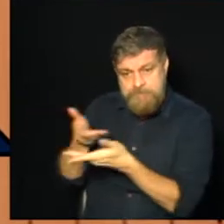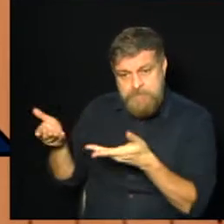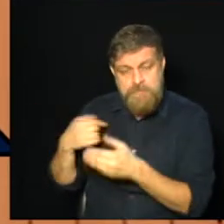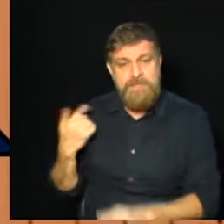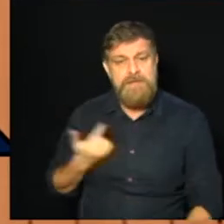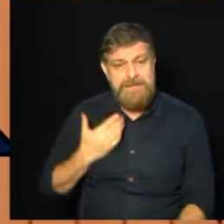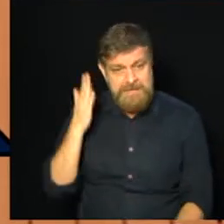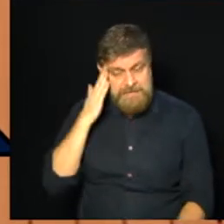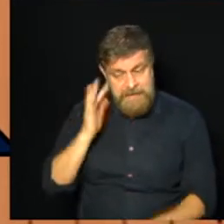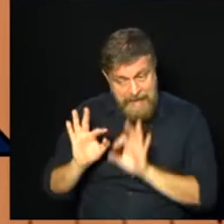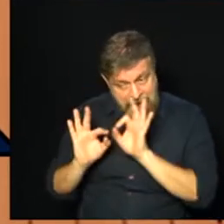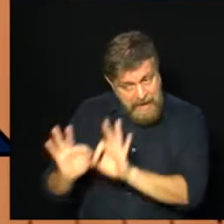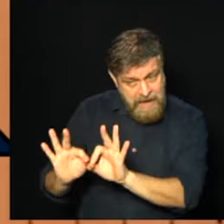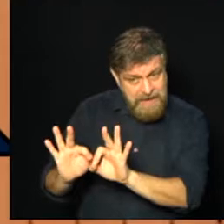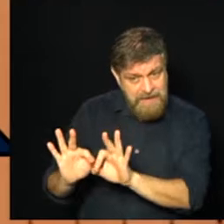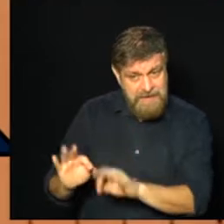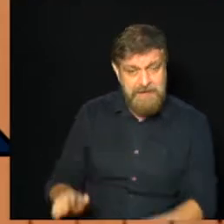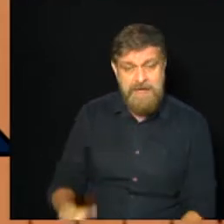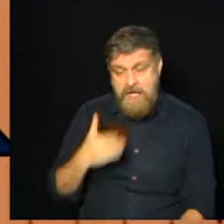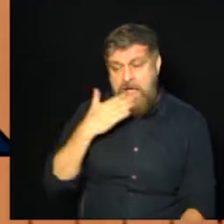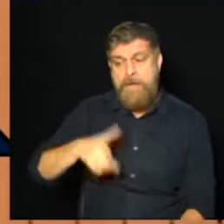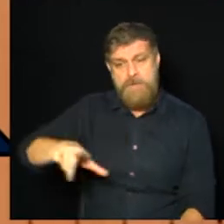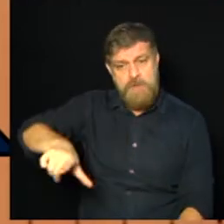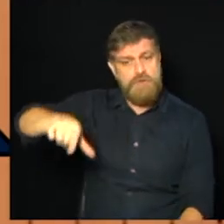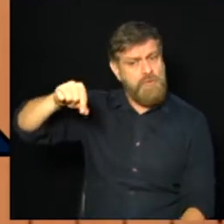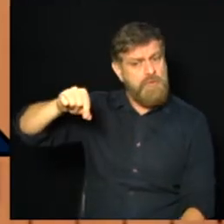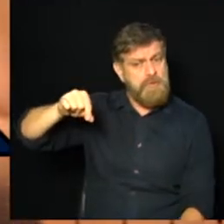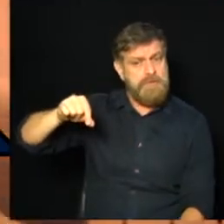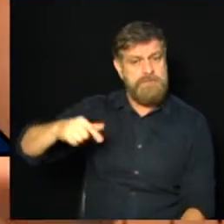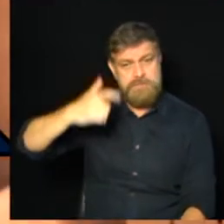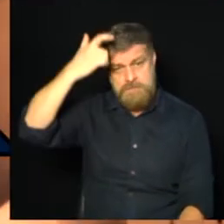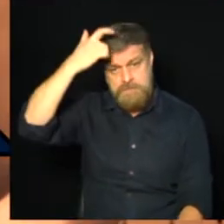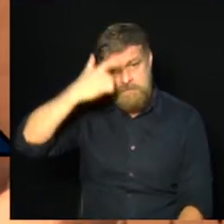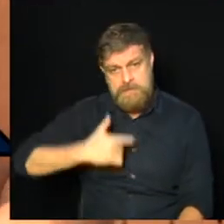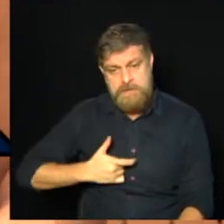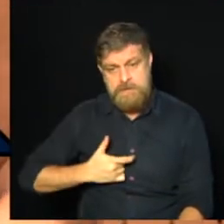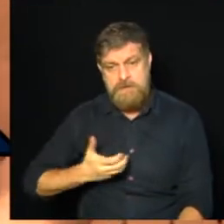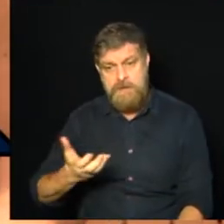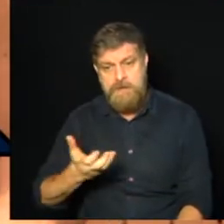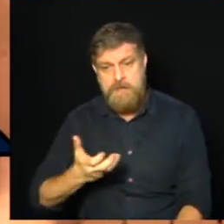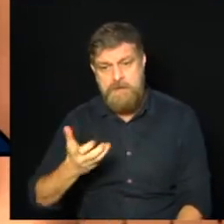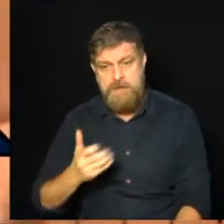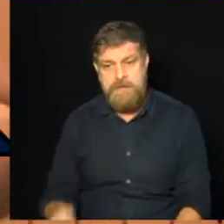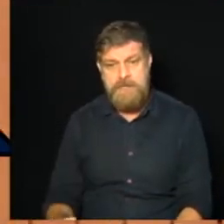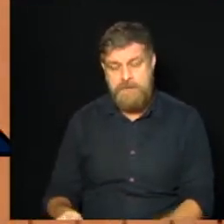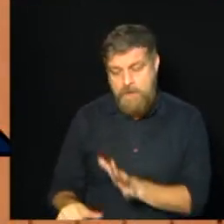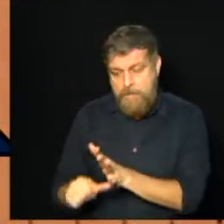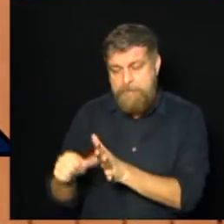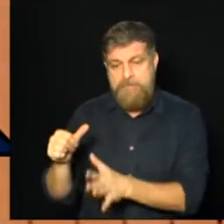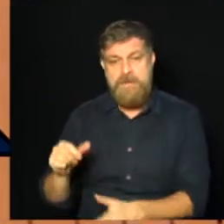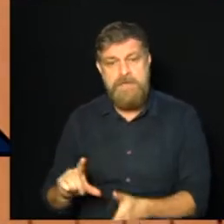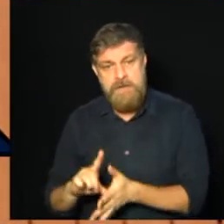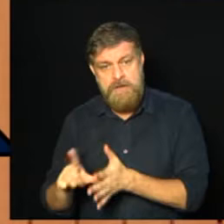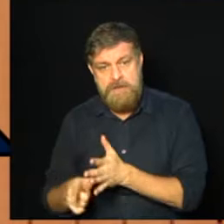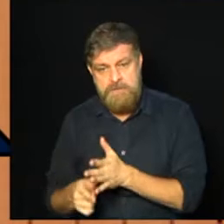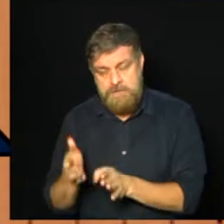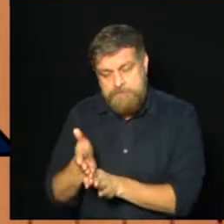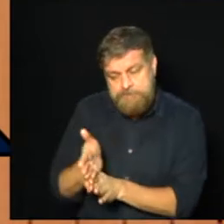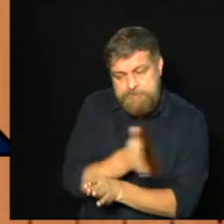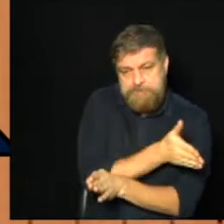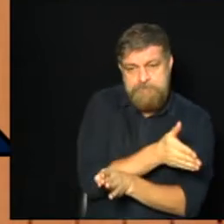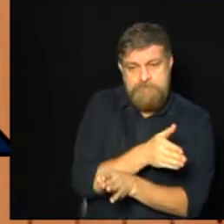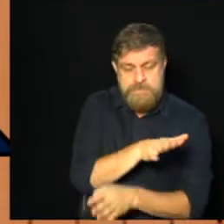opção política a melhor ou não. Então, quero limpar esse terreno primeiro e vou entrar, então, no campo